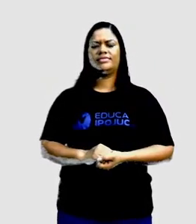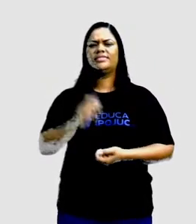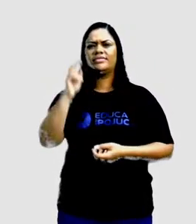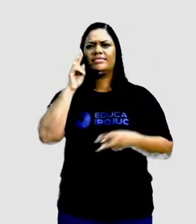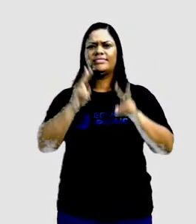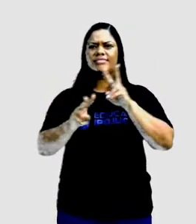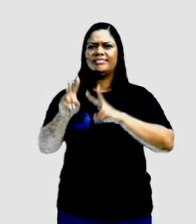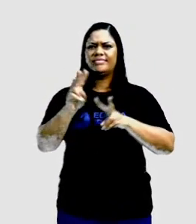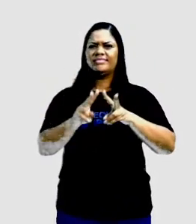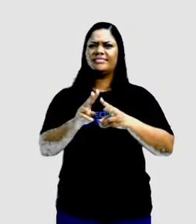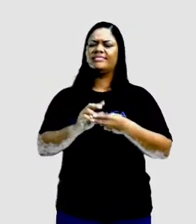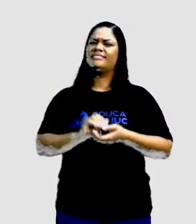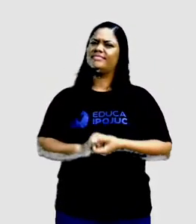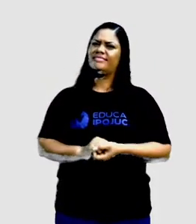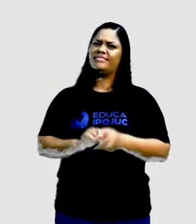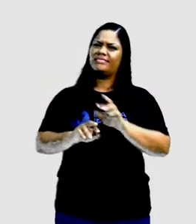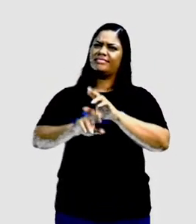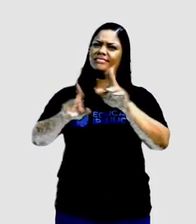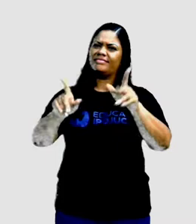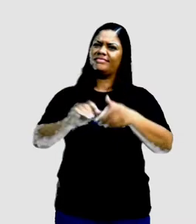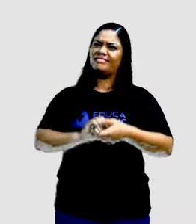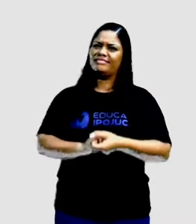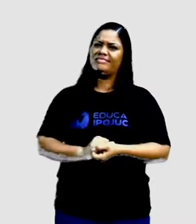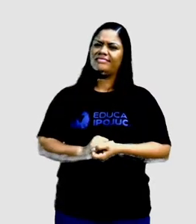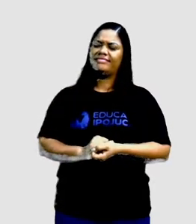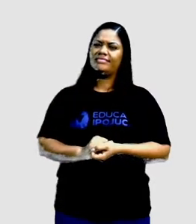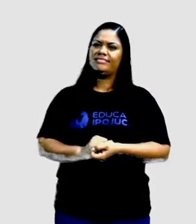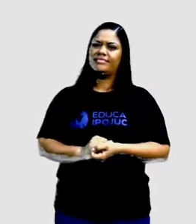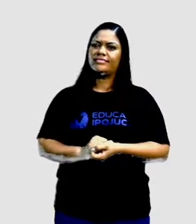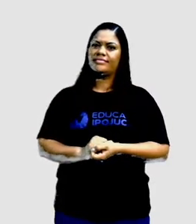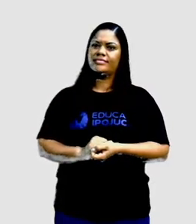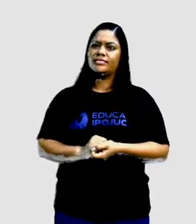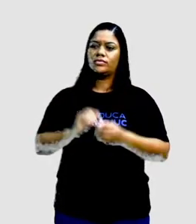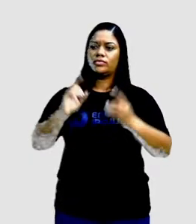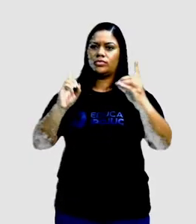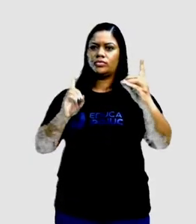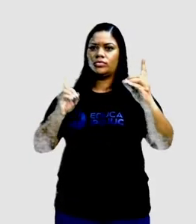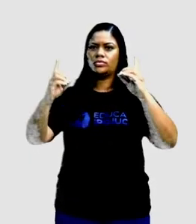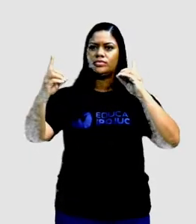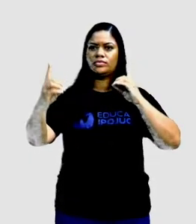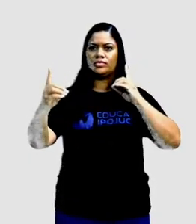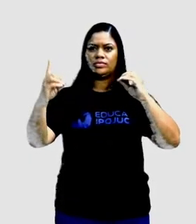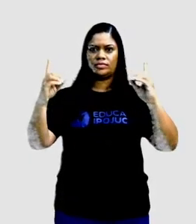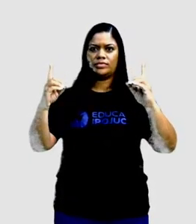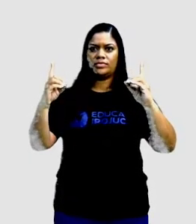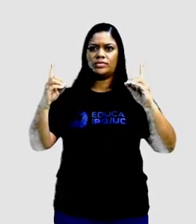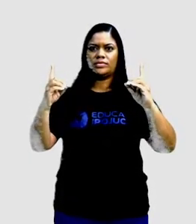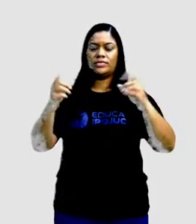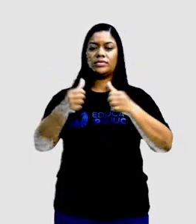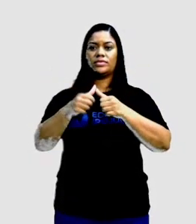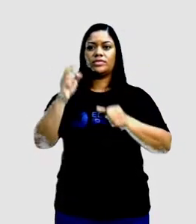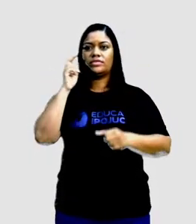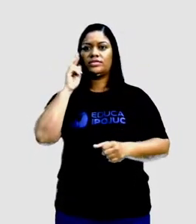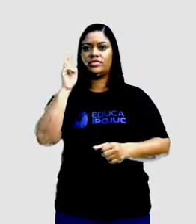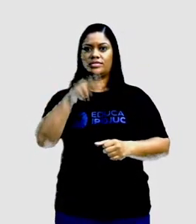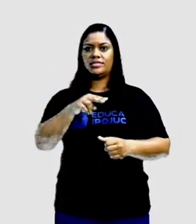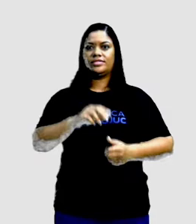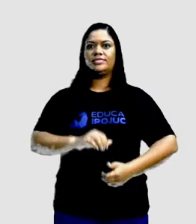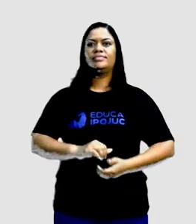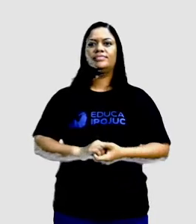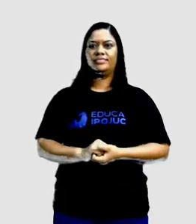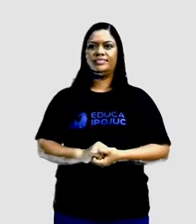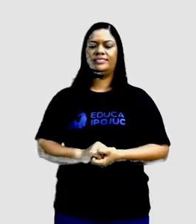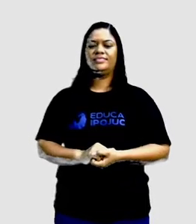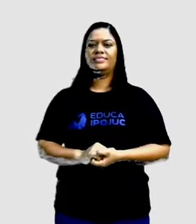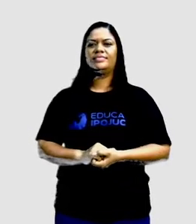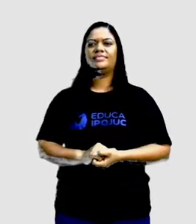Olha só, olha que engraçado essa imagem. Dependendo do ponto onde o homem está, o que está do lado